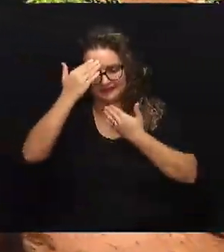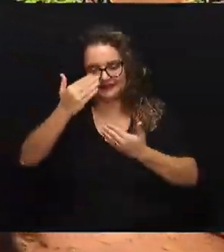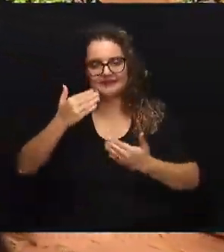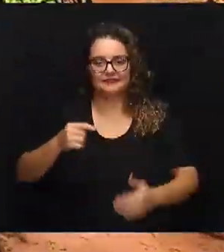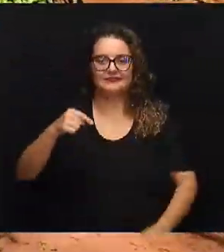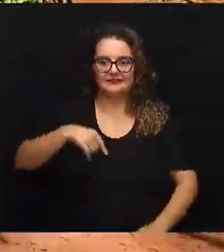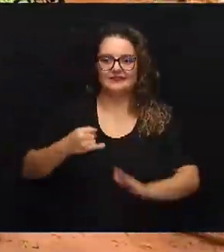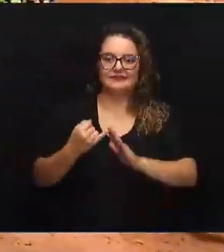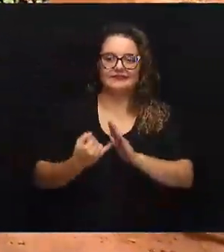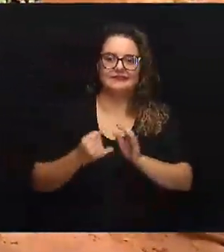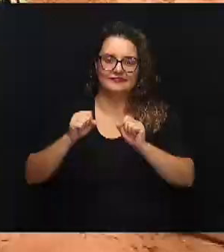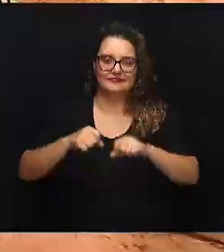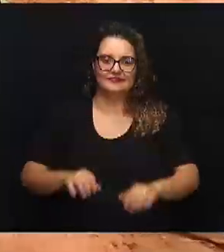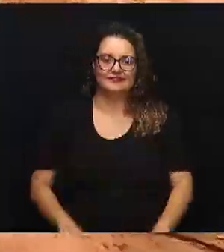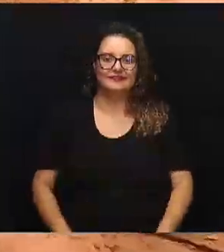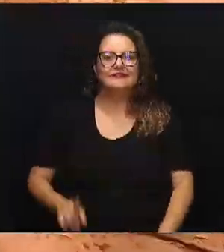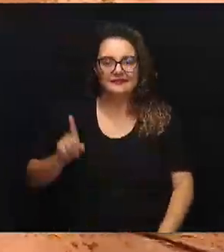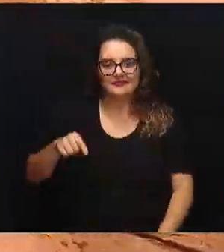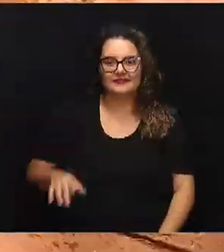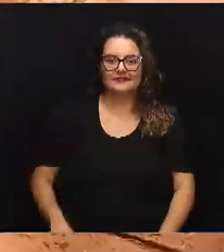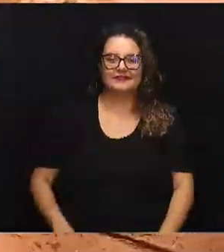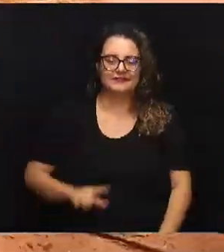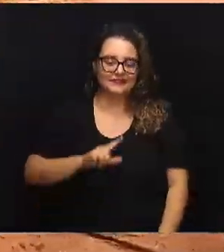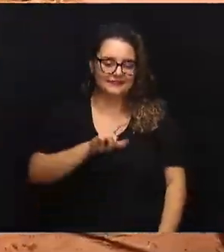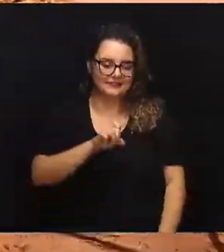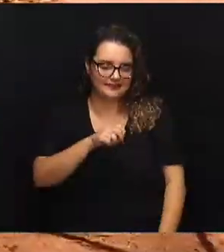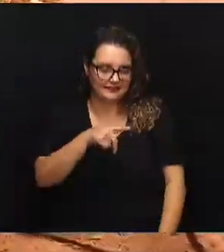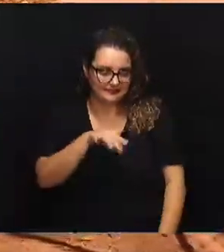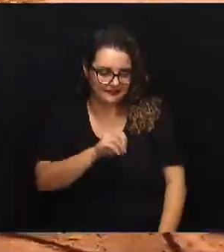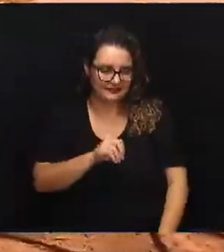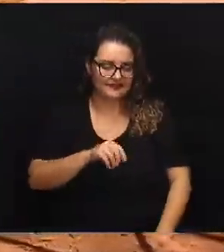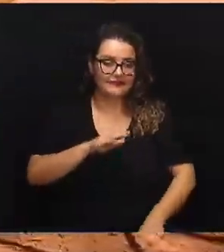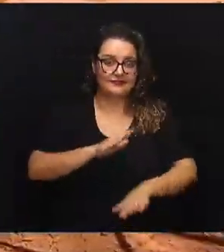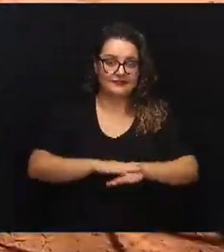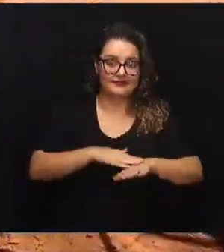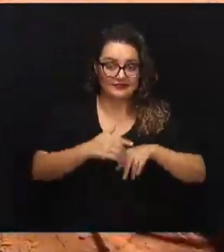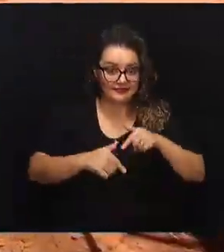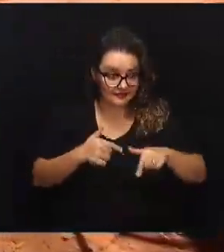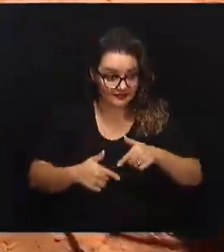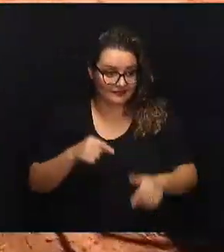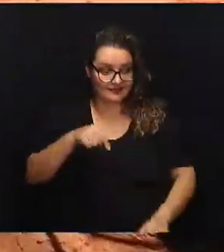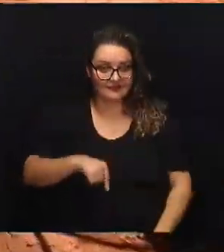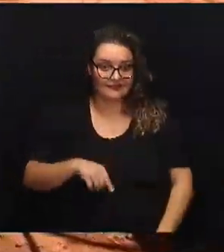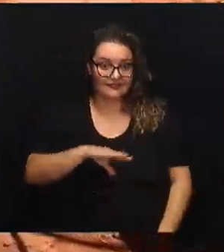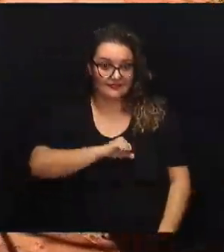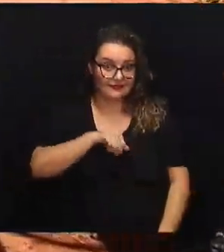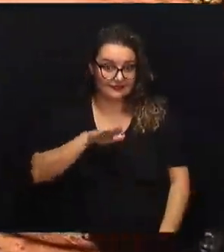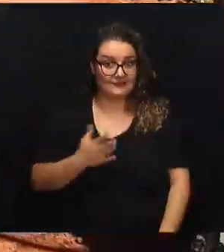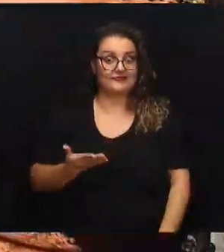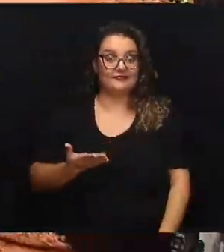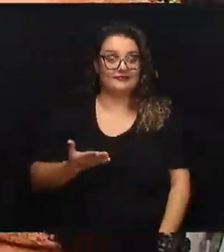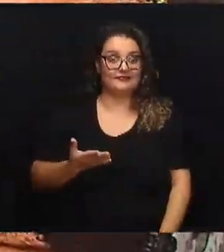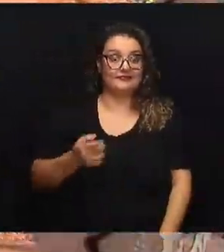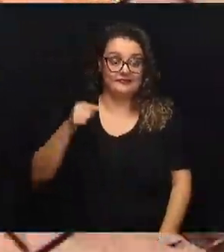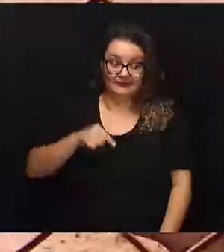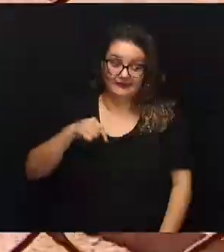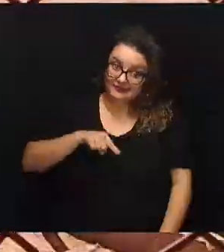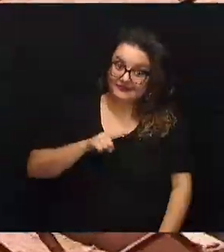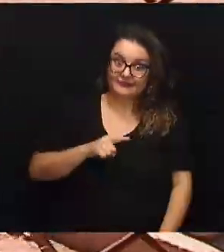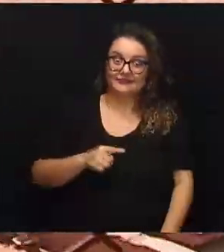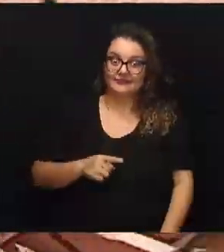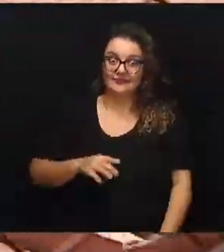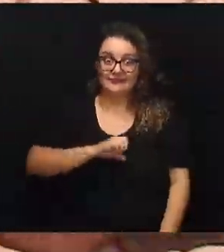instituição, sim. É isso. E Leandro, das atividades que vocês fazem aqui, tem alguma que você gosta mais, assim, que você fala, oba, tô indo para lá